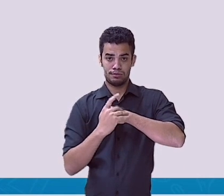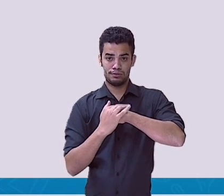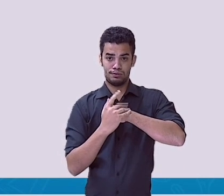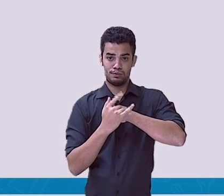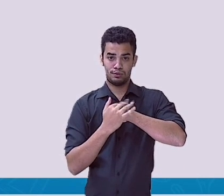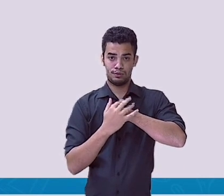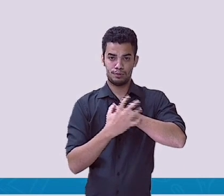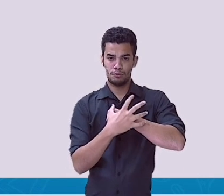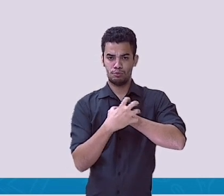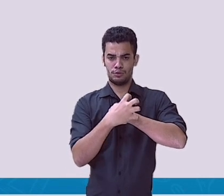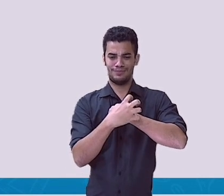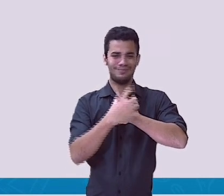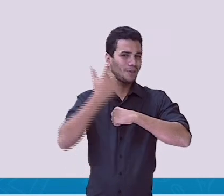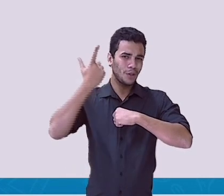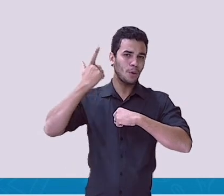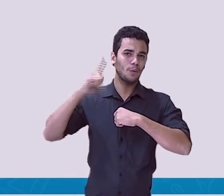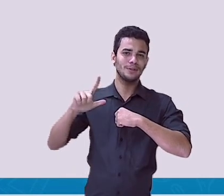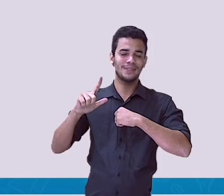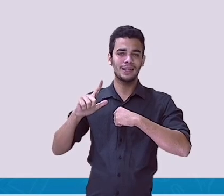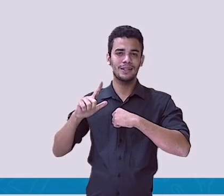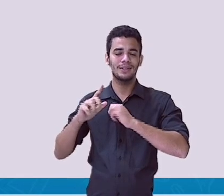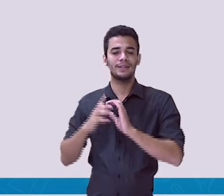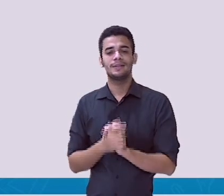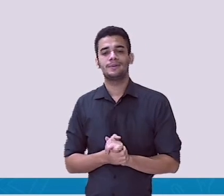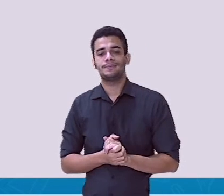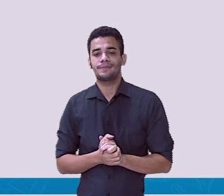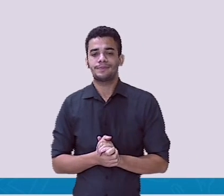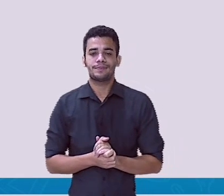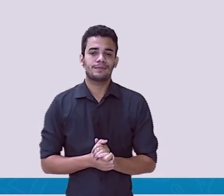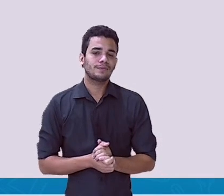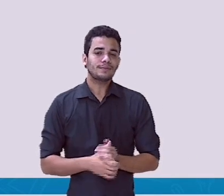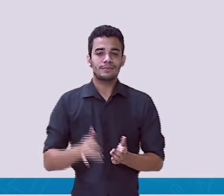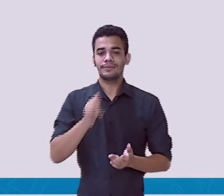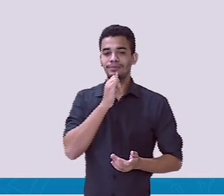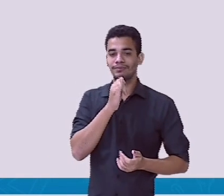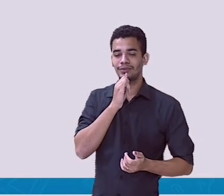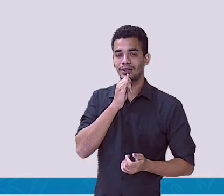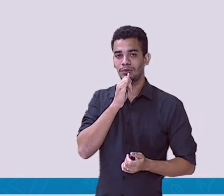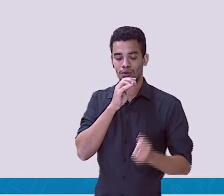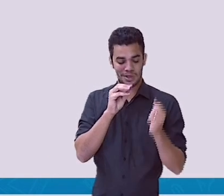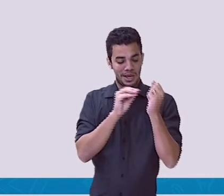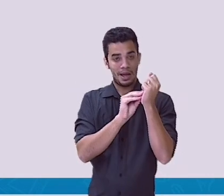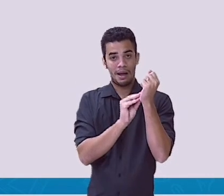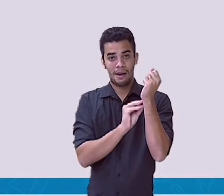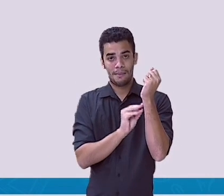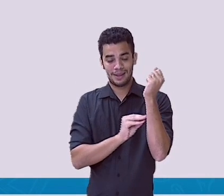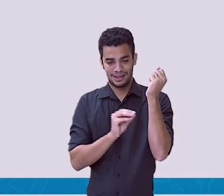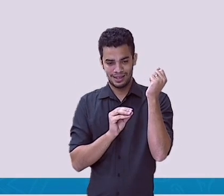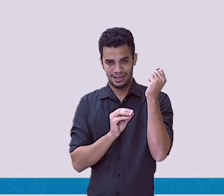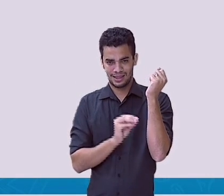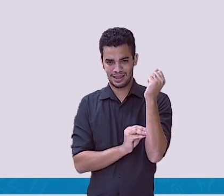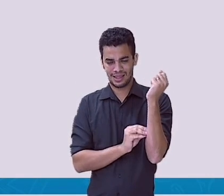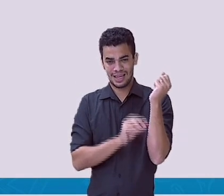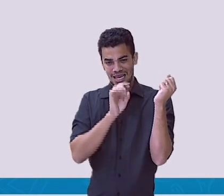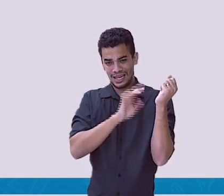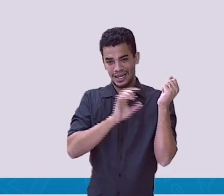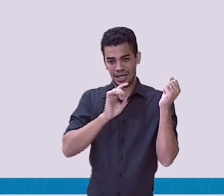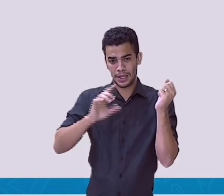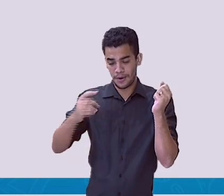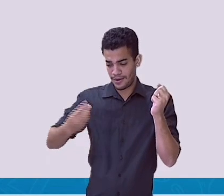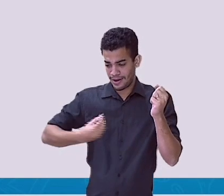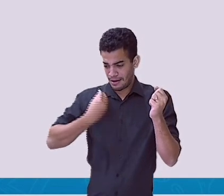Cada plaqueta fica em circulação, em média, por 6 a 9 dias. Só isso. Uai,